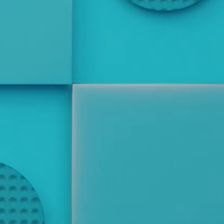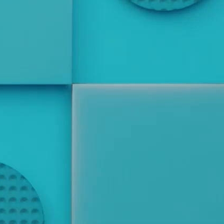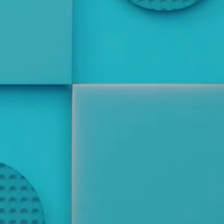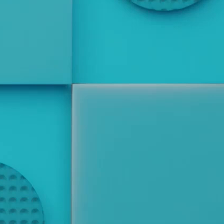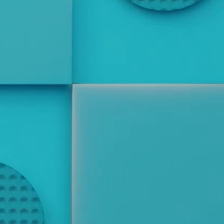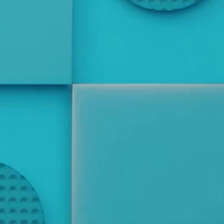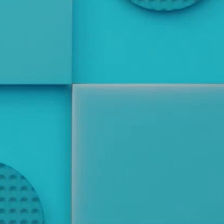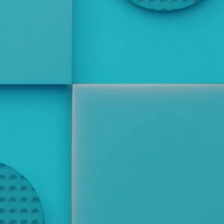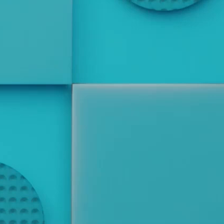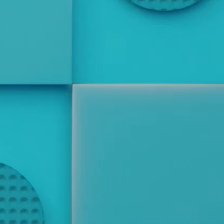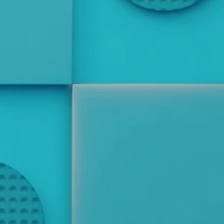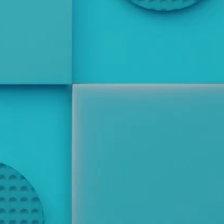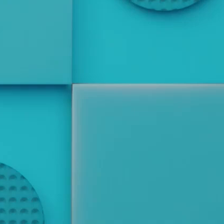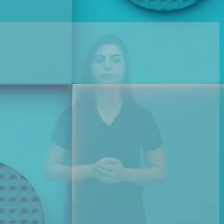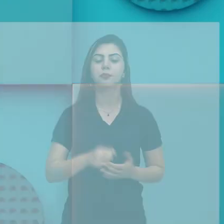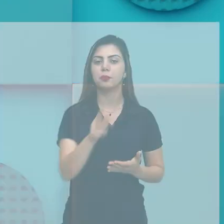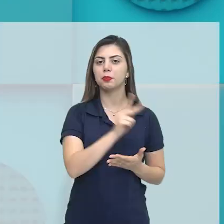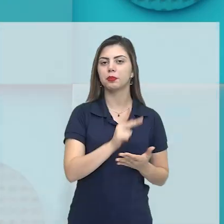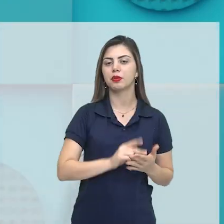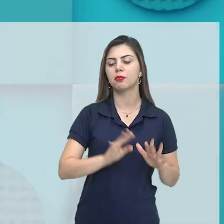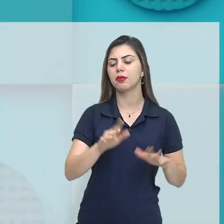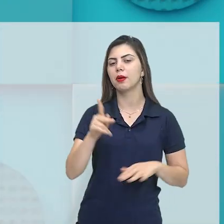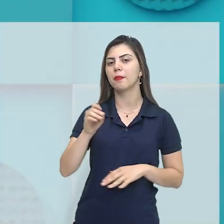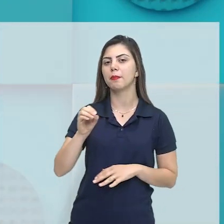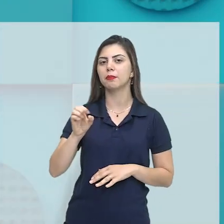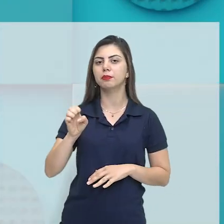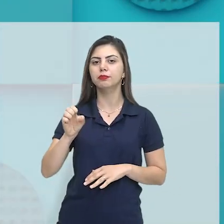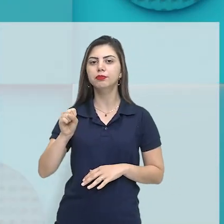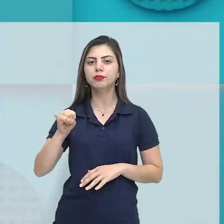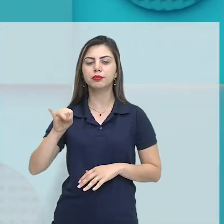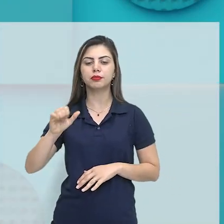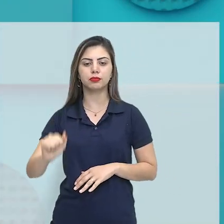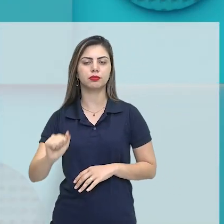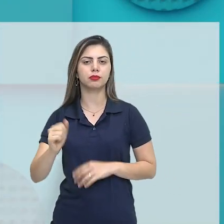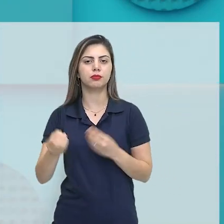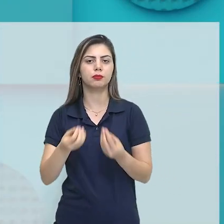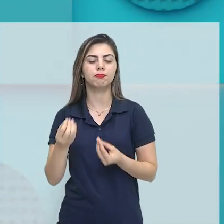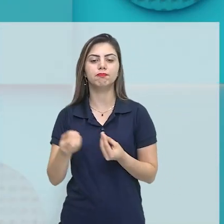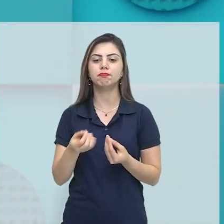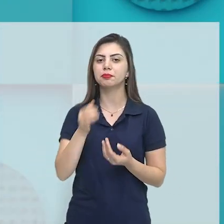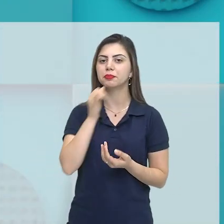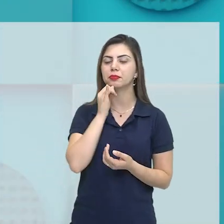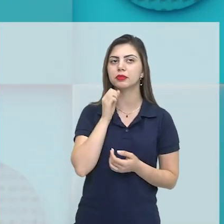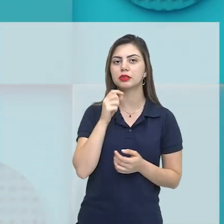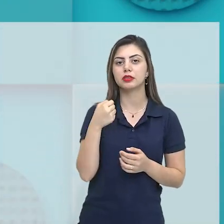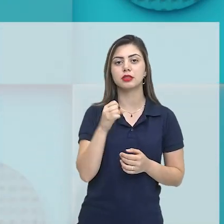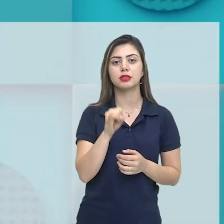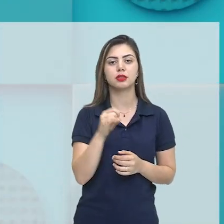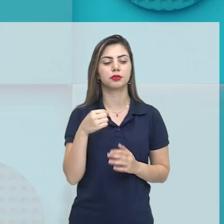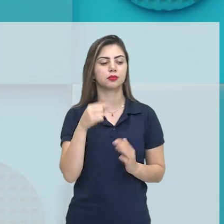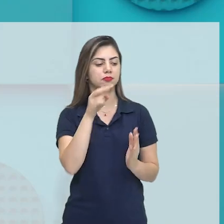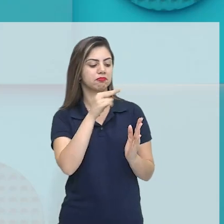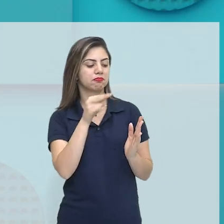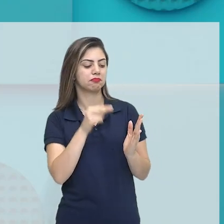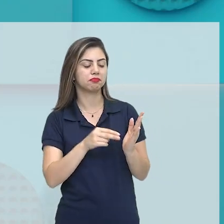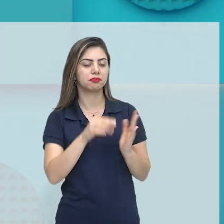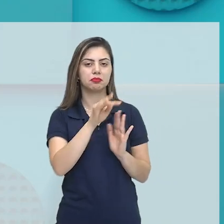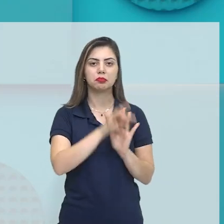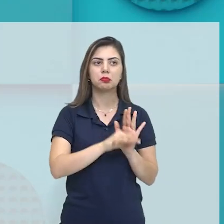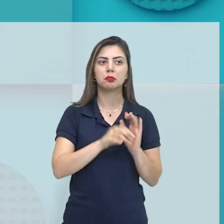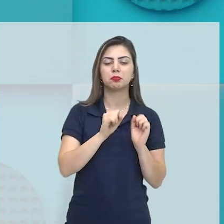haver beleza ou não. Quando eu leio um texto, seja ele poema, seja um conto,